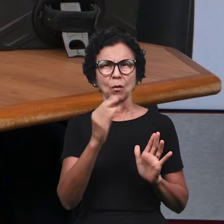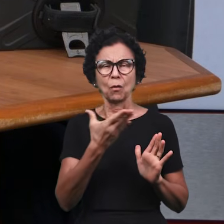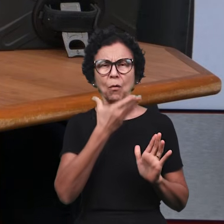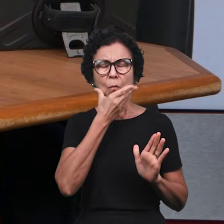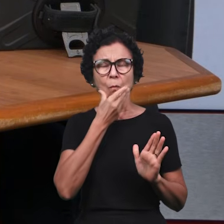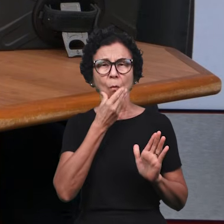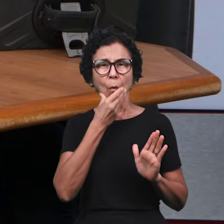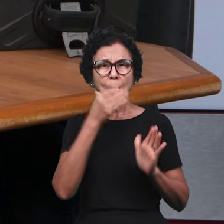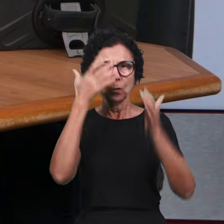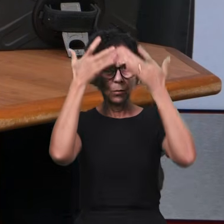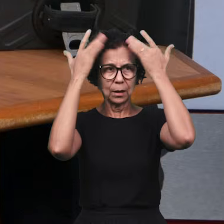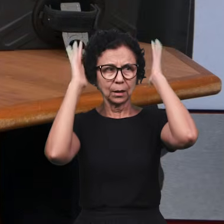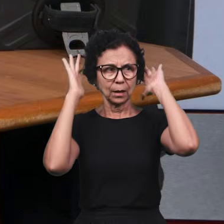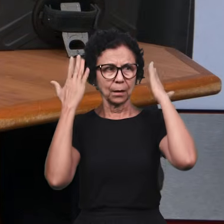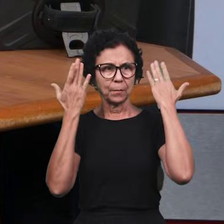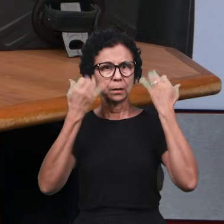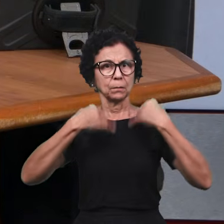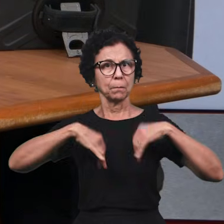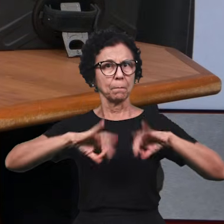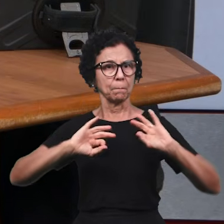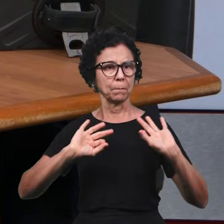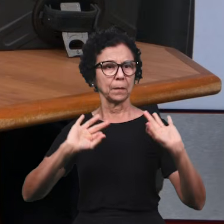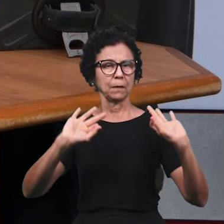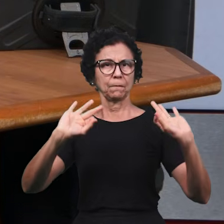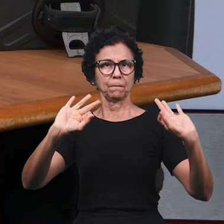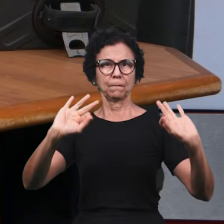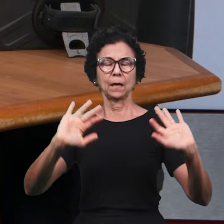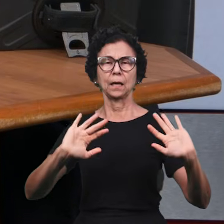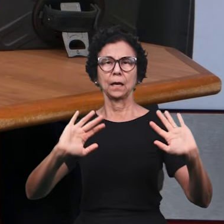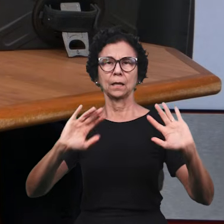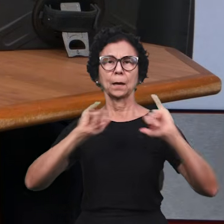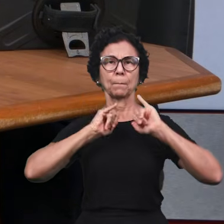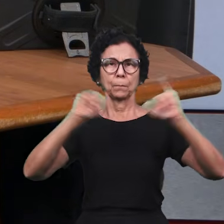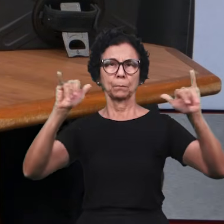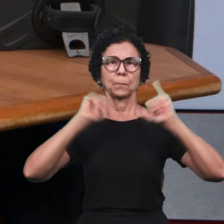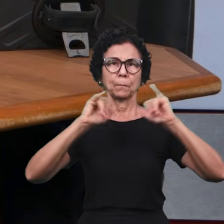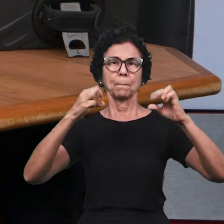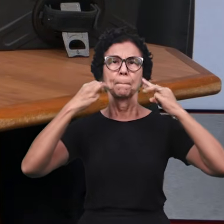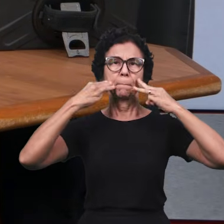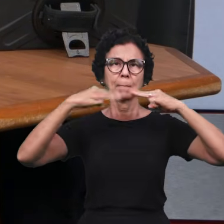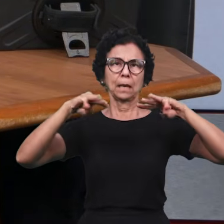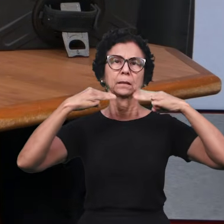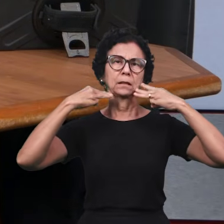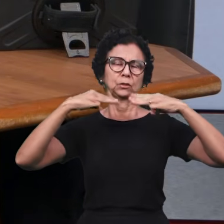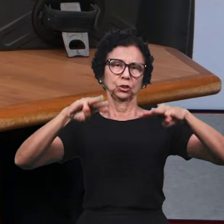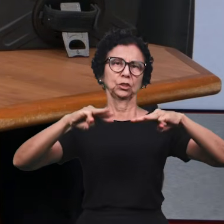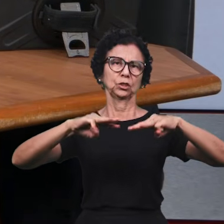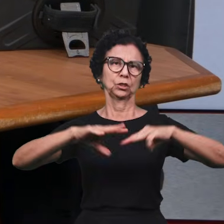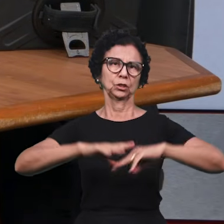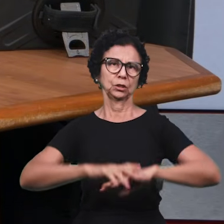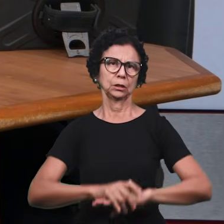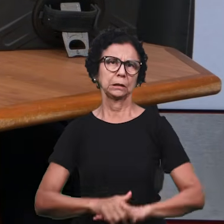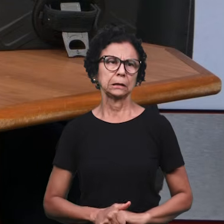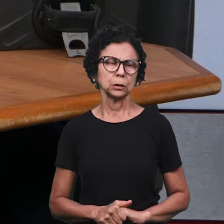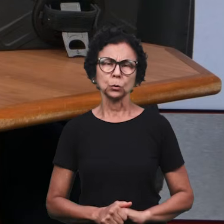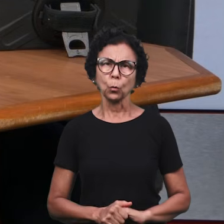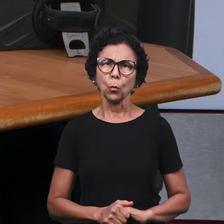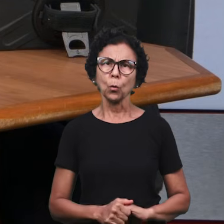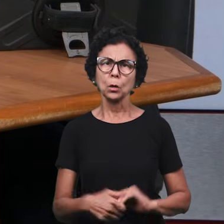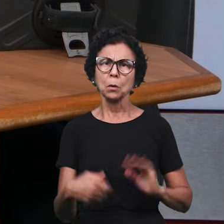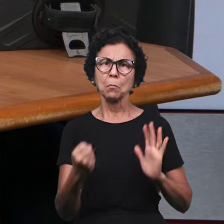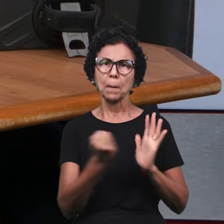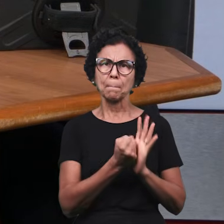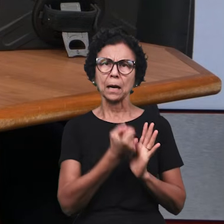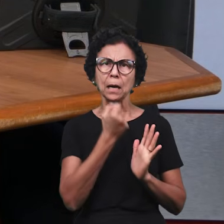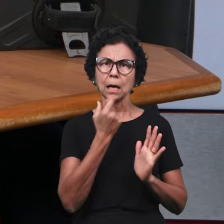o que vende, né? O marketing está ali, mas às vezes ali está um preço maior, né? Isso.